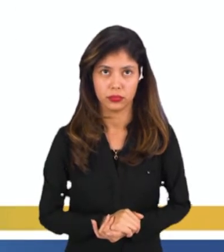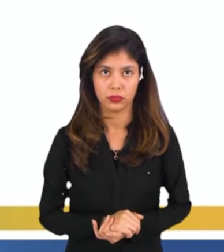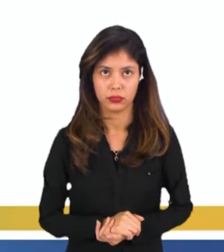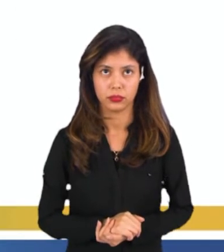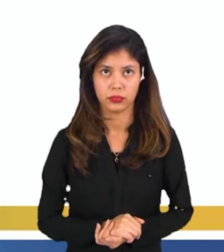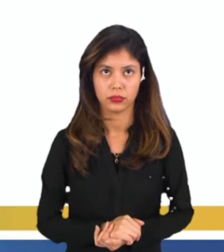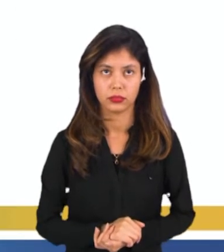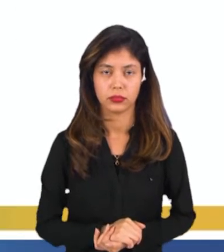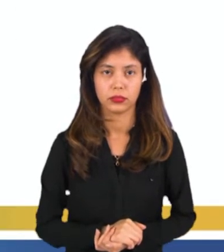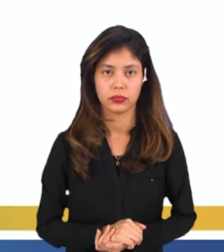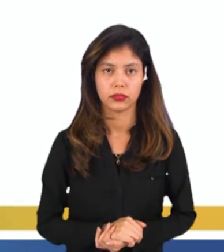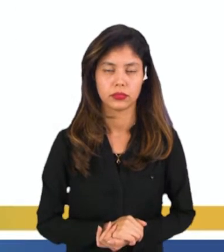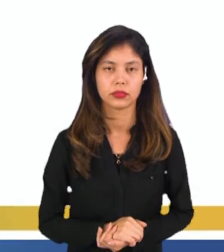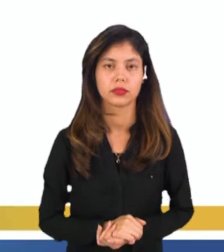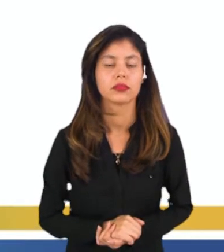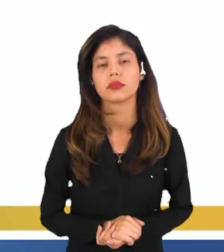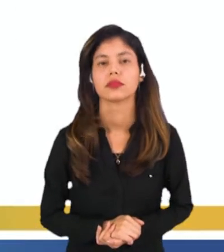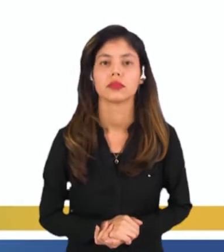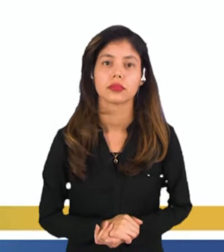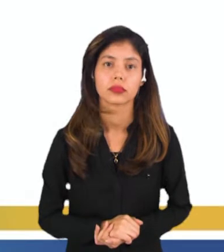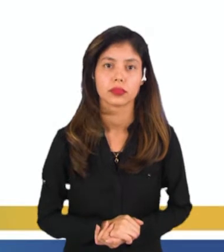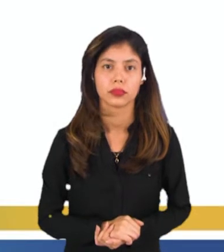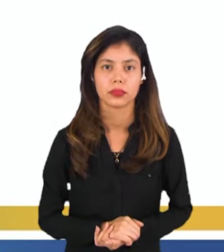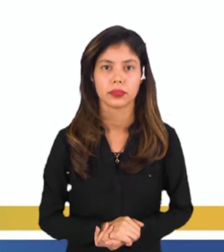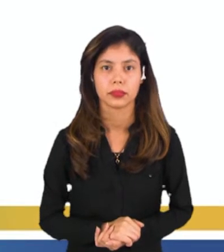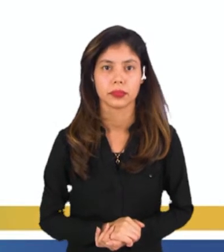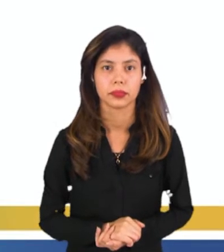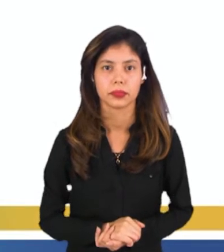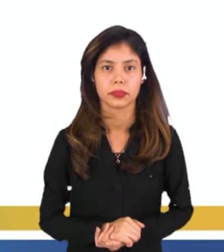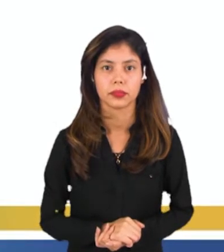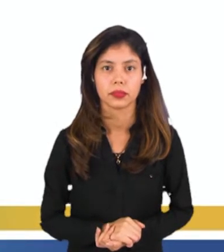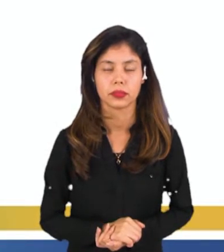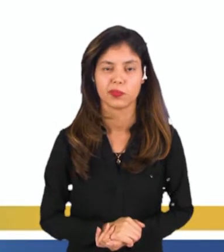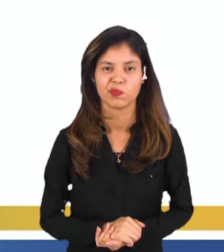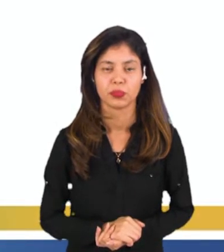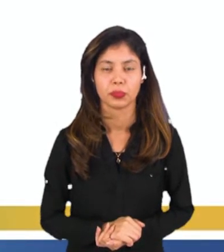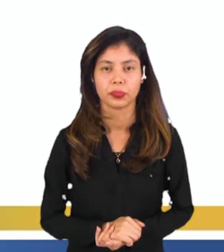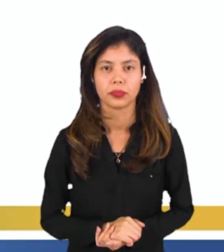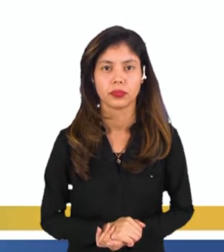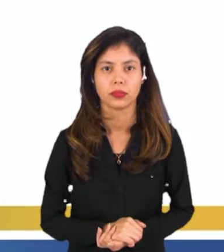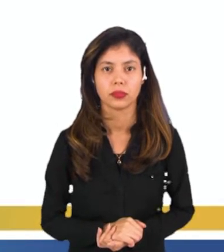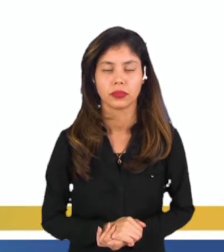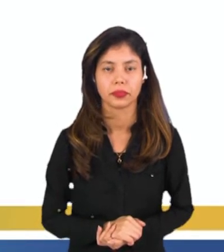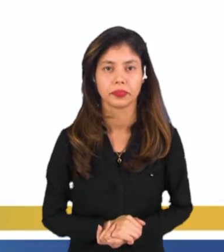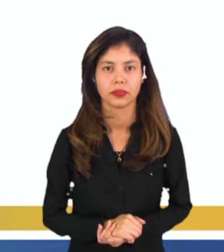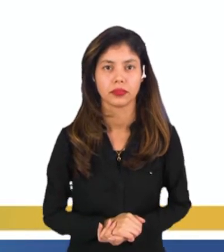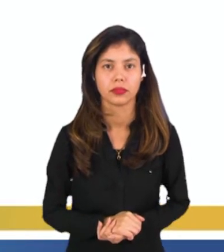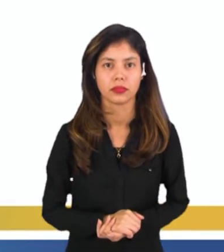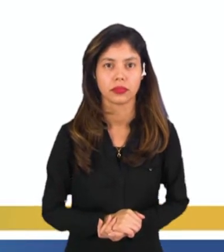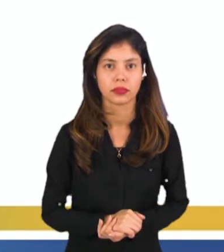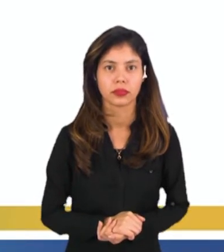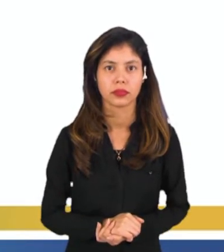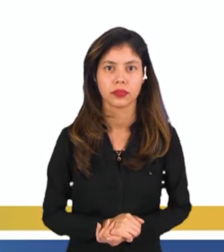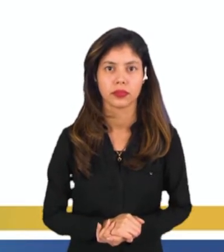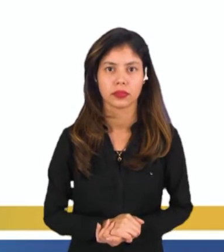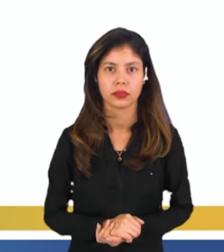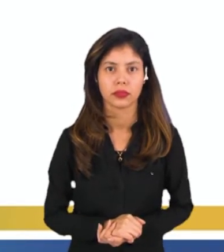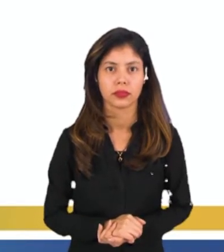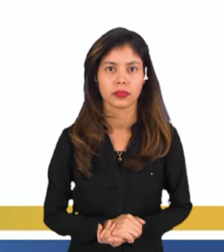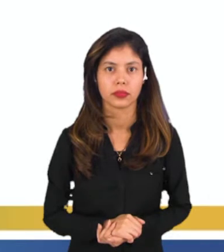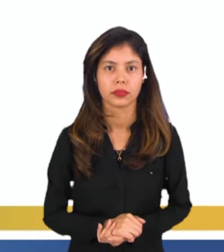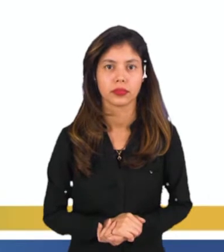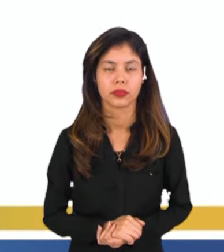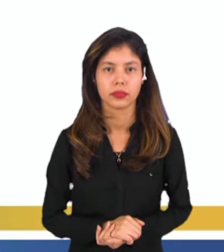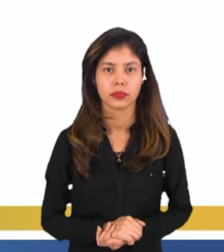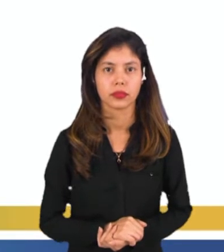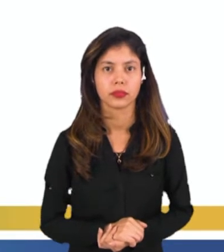Então, em 1906, seu padre se trasladou a Temuco, onde contrajo matrimônio com